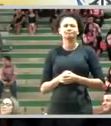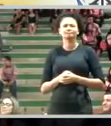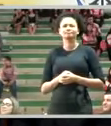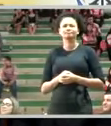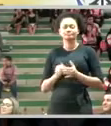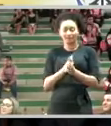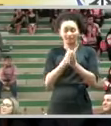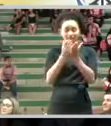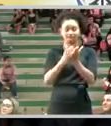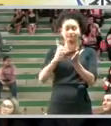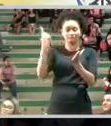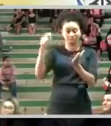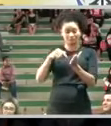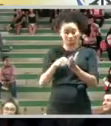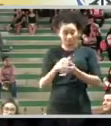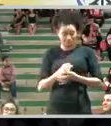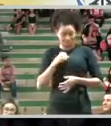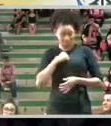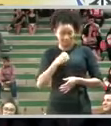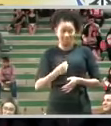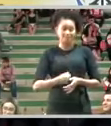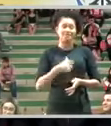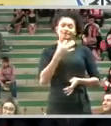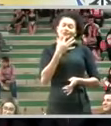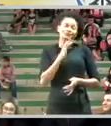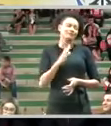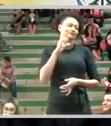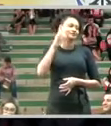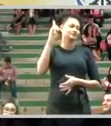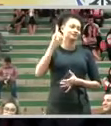A Bíblia diz que eram sacerdotes, mas não conhecia Deus.